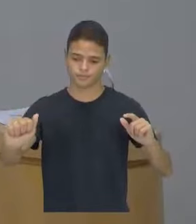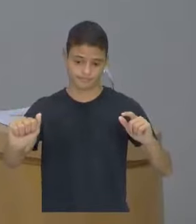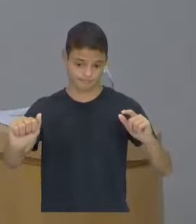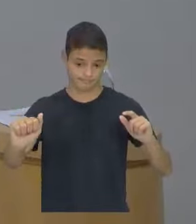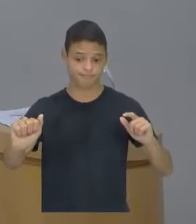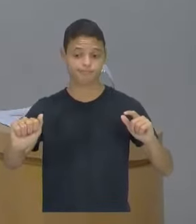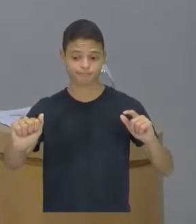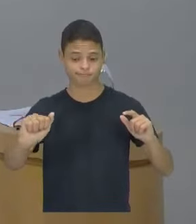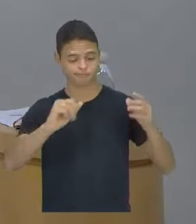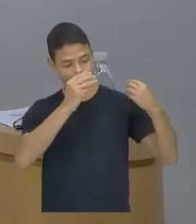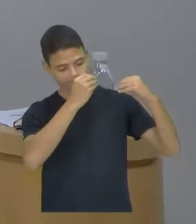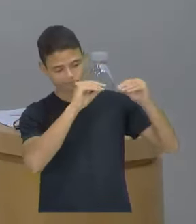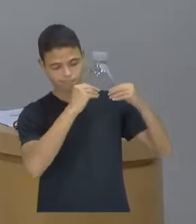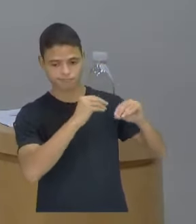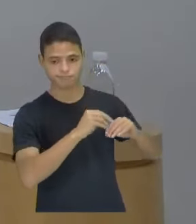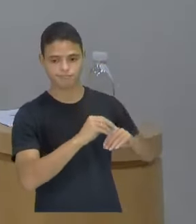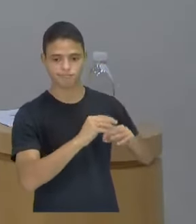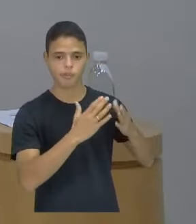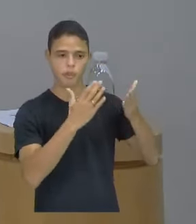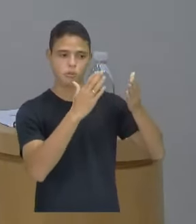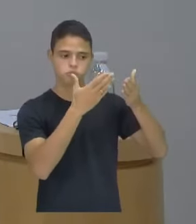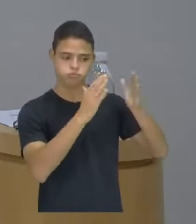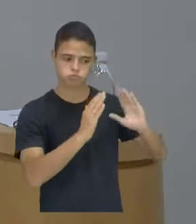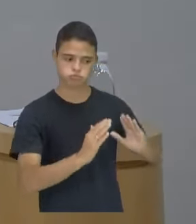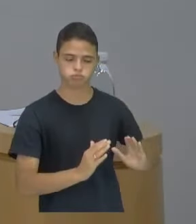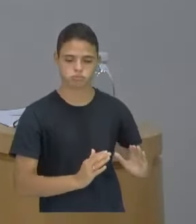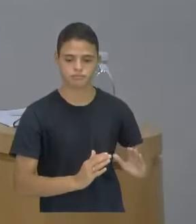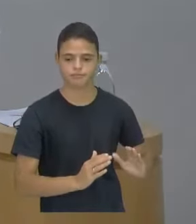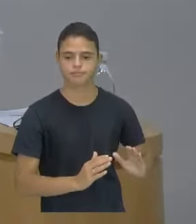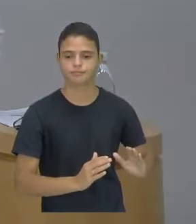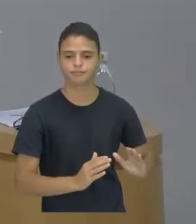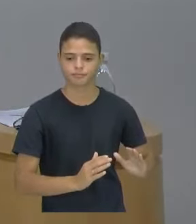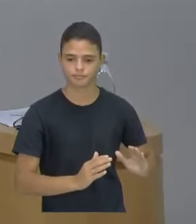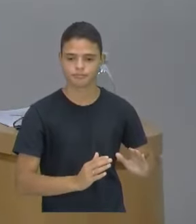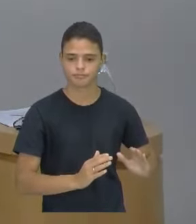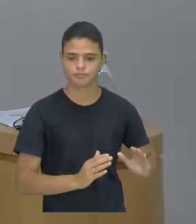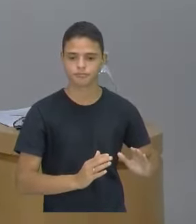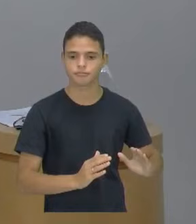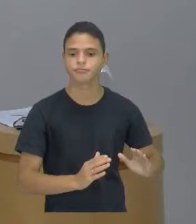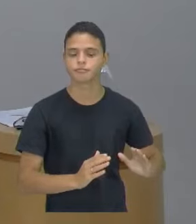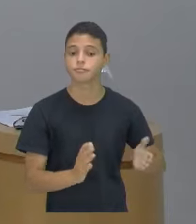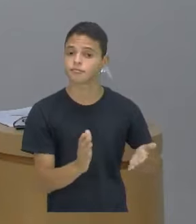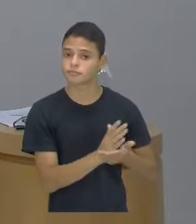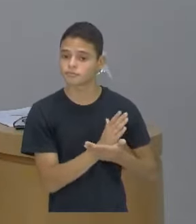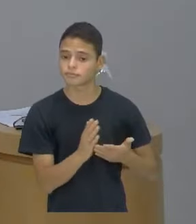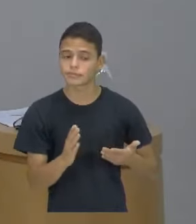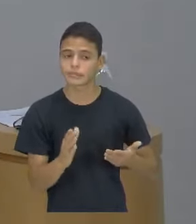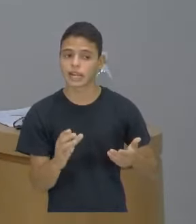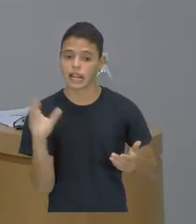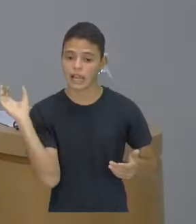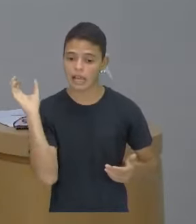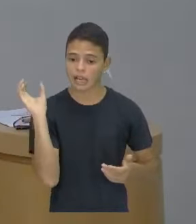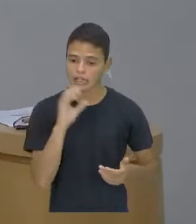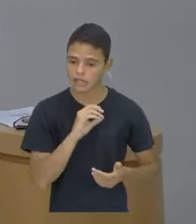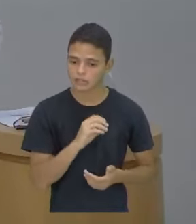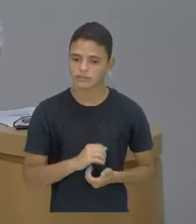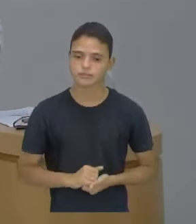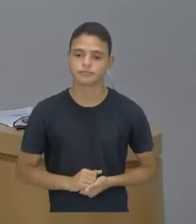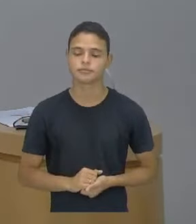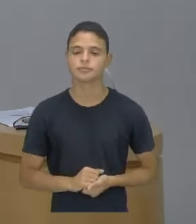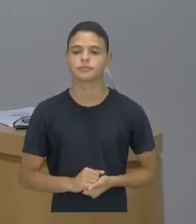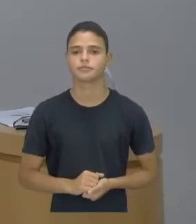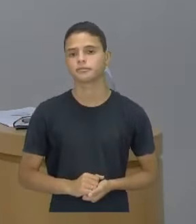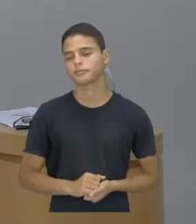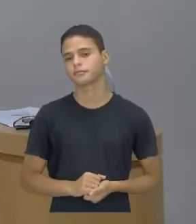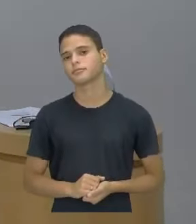Cristina, ela colocou aqui pra gente, ó, disaster relief como gerenciamento de emergências. Ó que legal, né? Então, thank